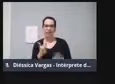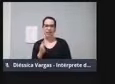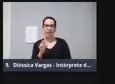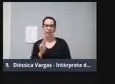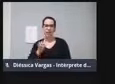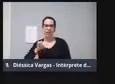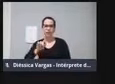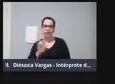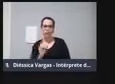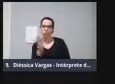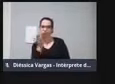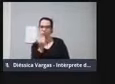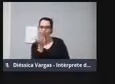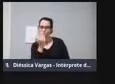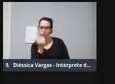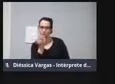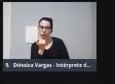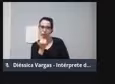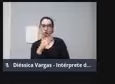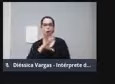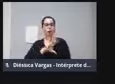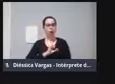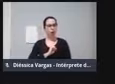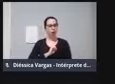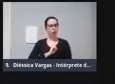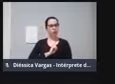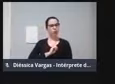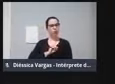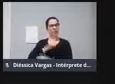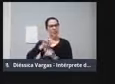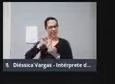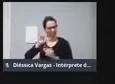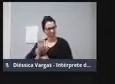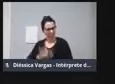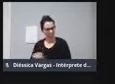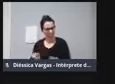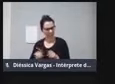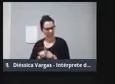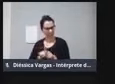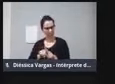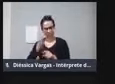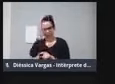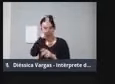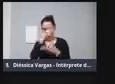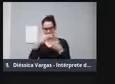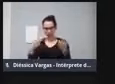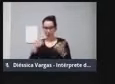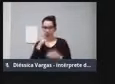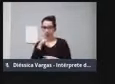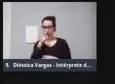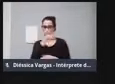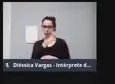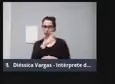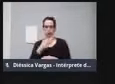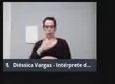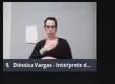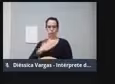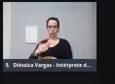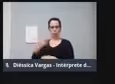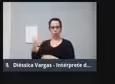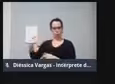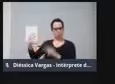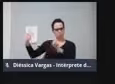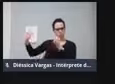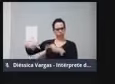invertebrados e de dejetos em decomposição. Sou um inseto muito forte que não gosto de concorrência. Em busca de uma